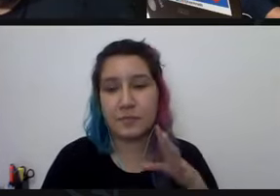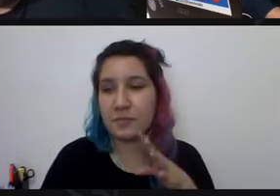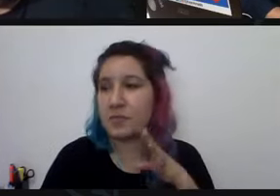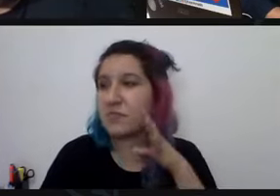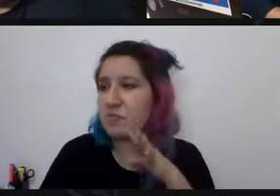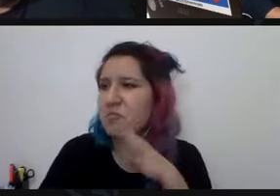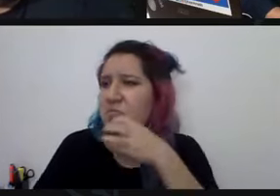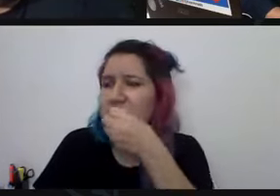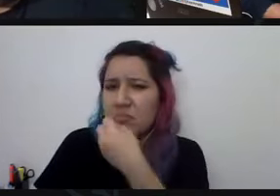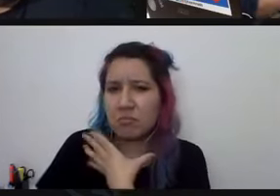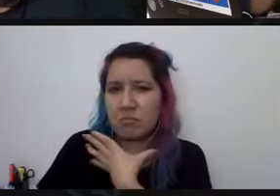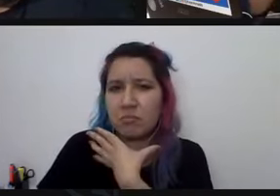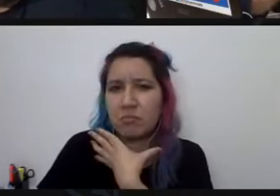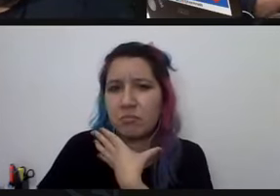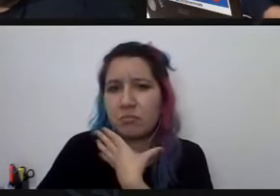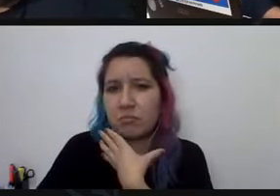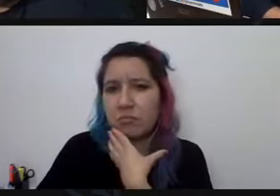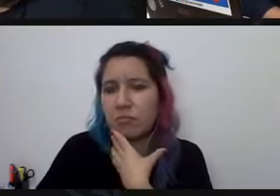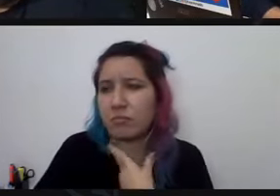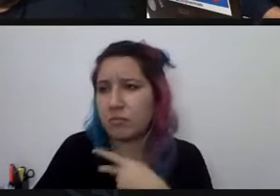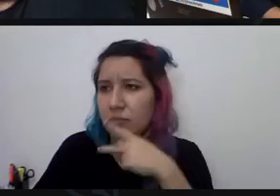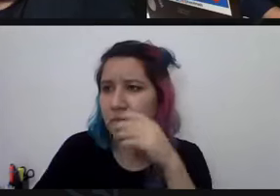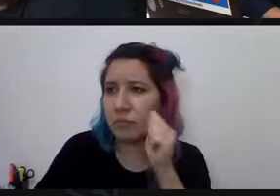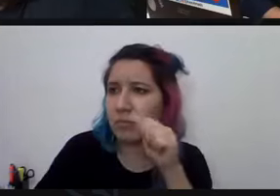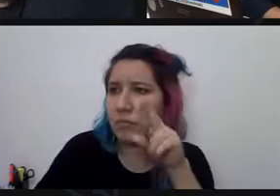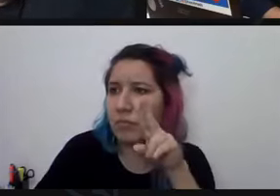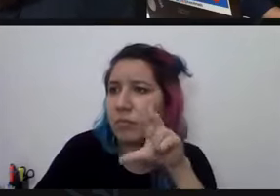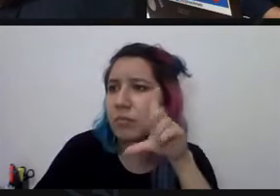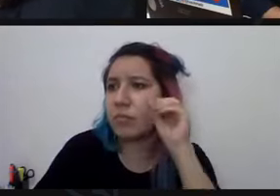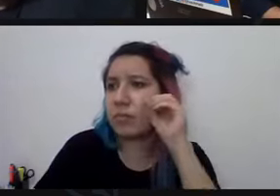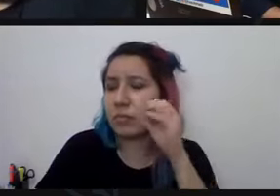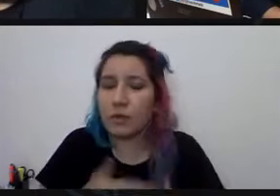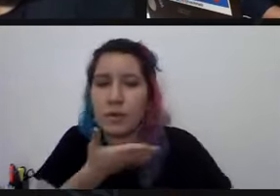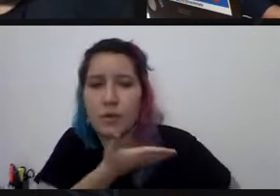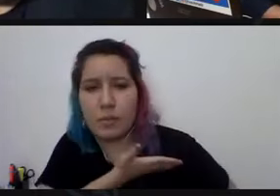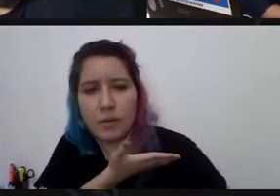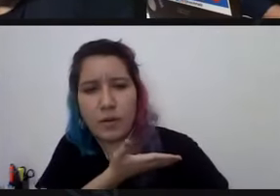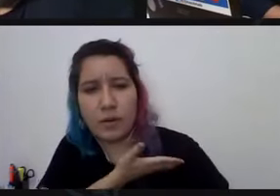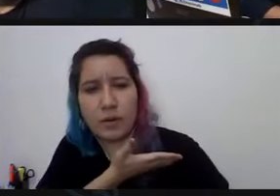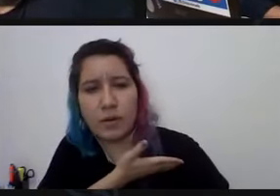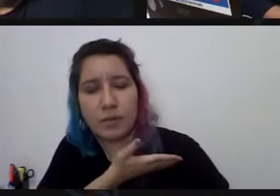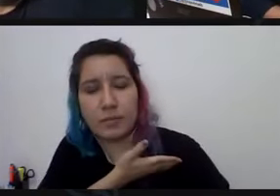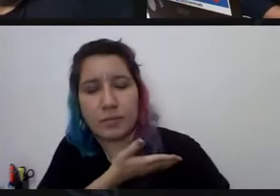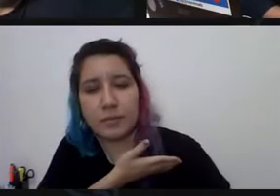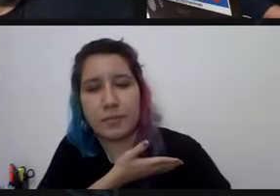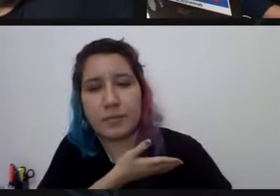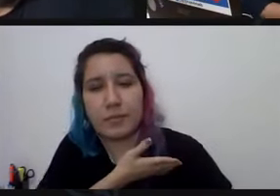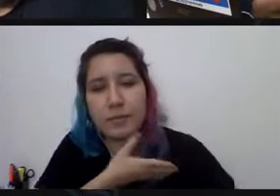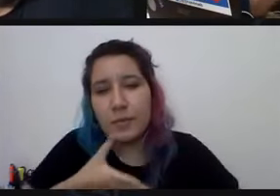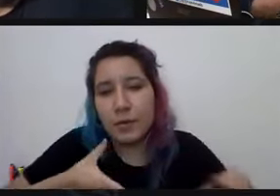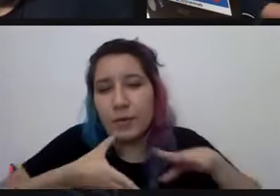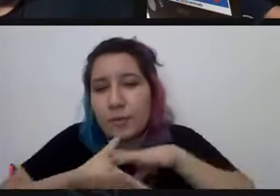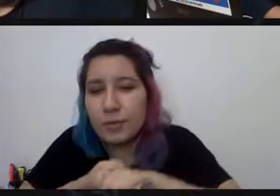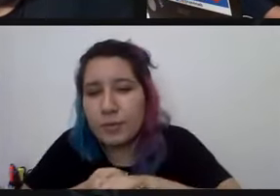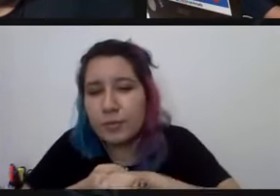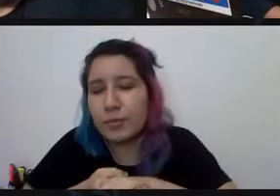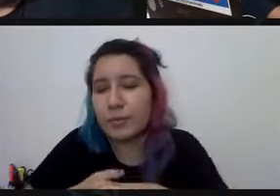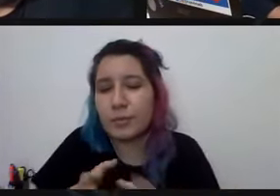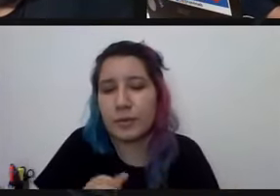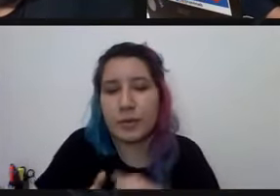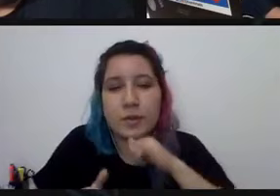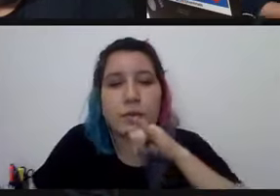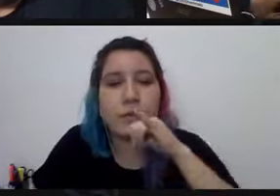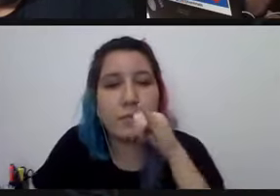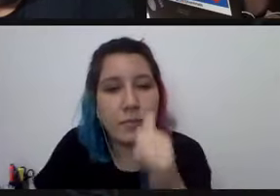Que coisa boa, né? Que coisa boa. O Paulo já é um amigo, um cara muito parceiro e que já anuncia